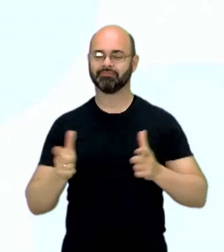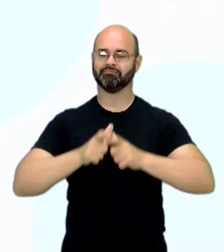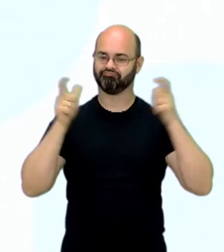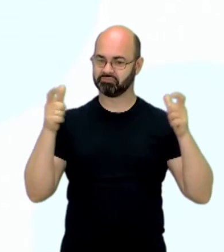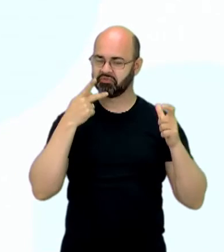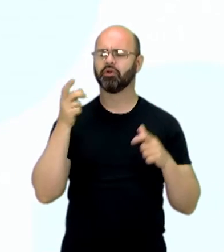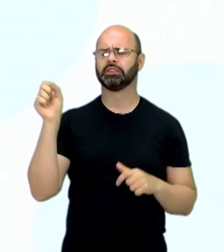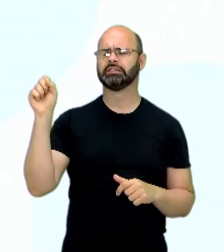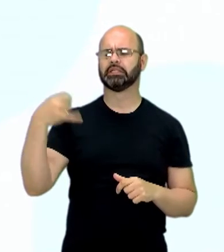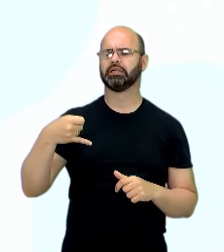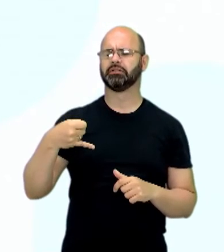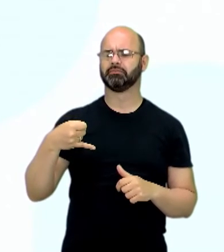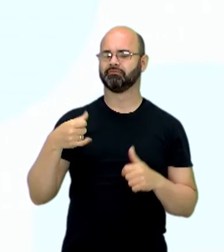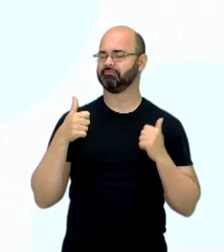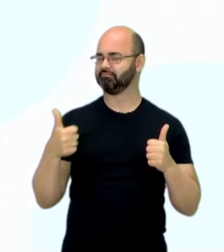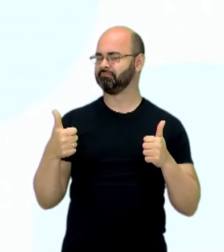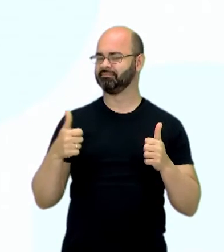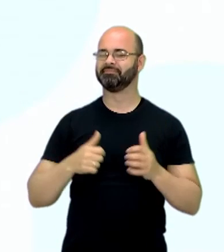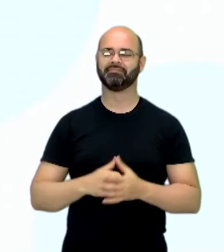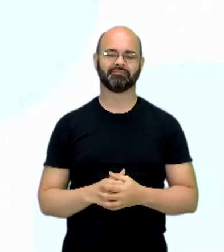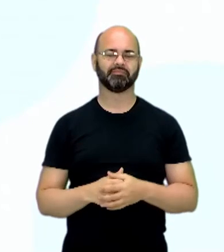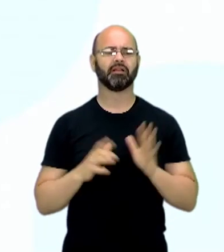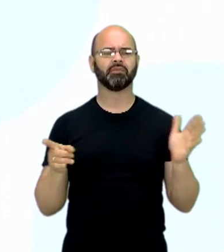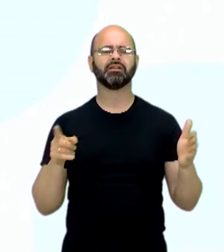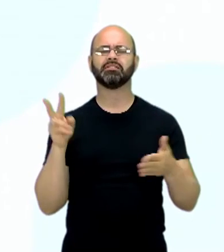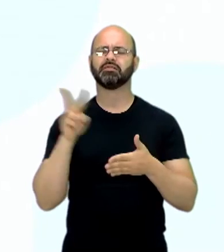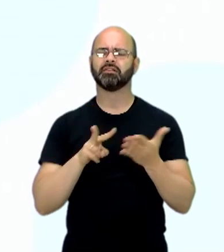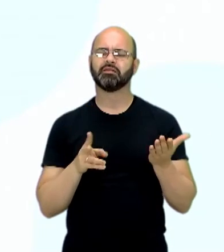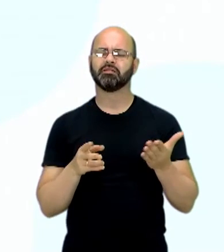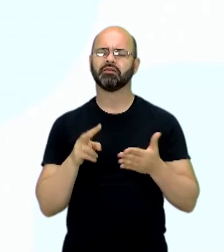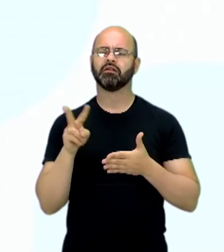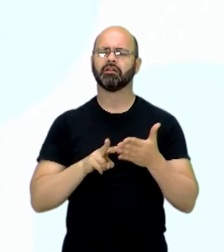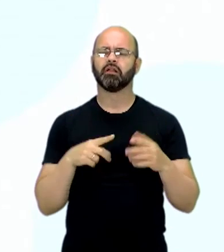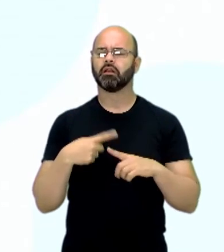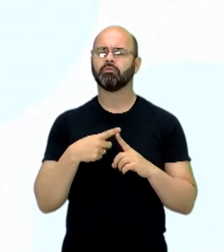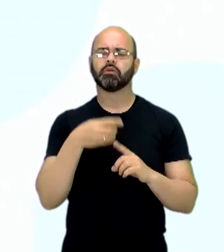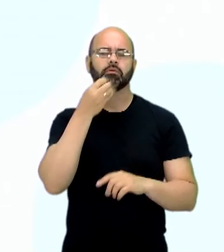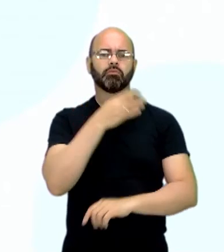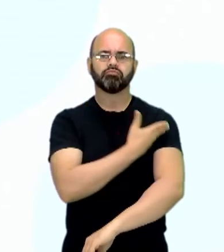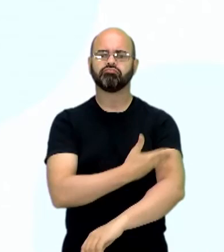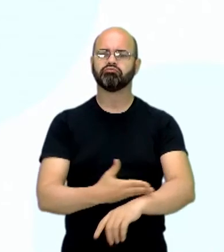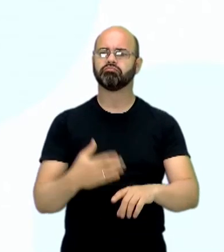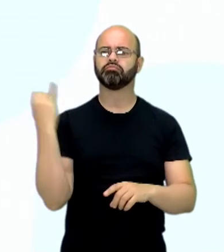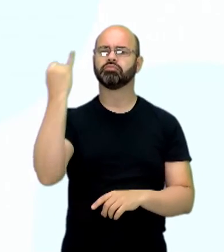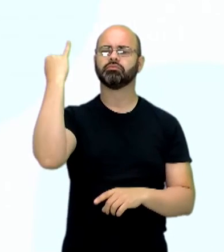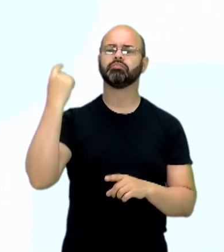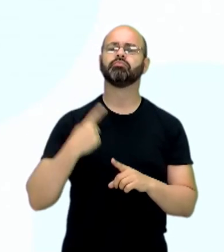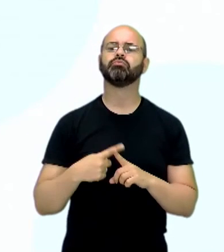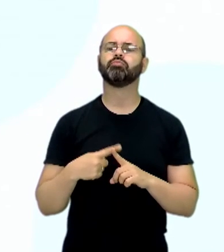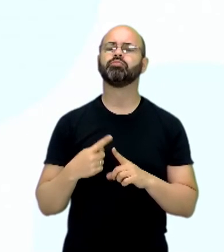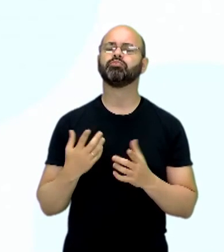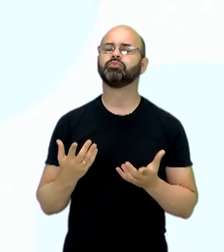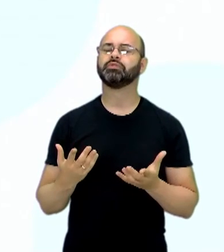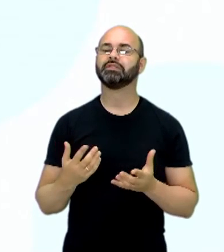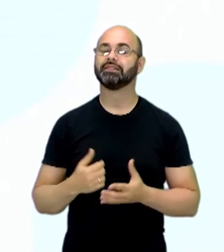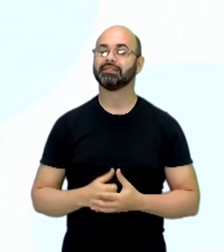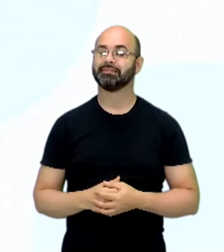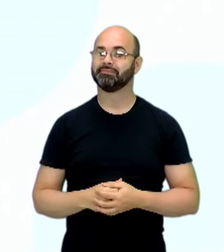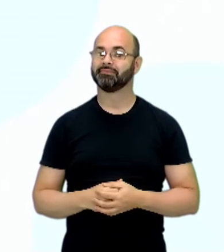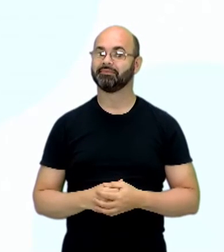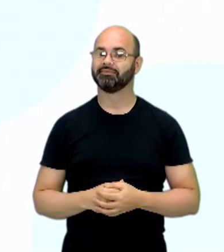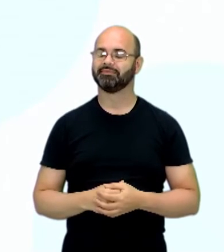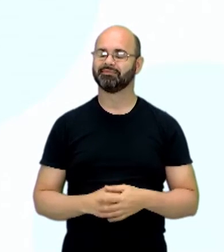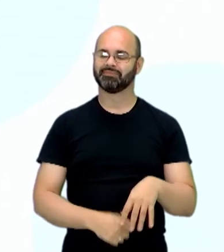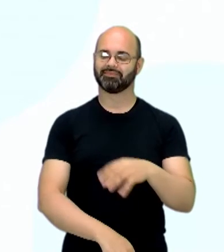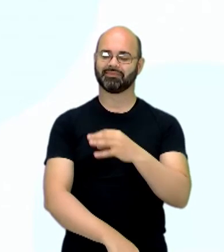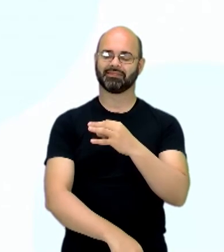que sim. Good. And then reading. Why reading is a great hobby to have? Esta foi o texto de opinião que a